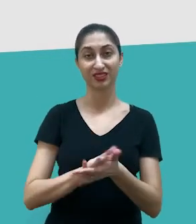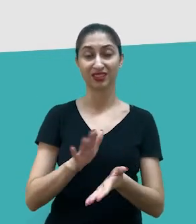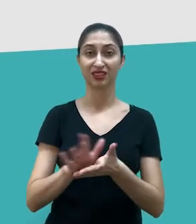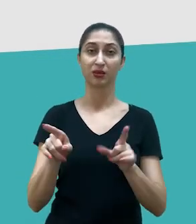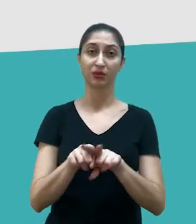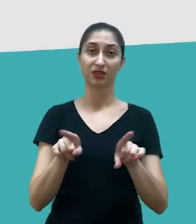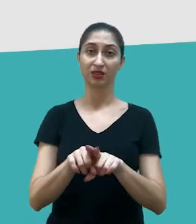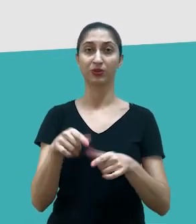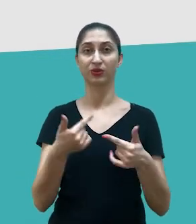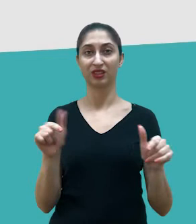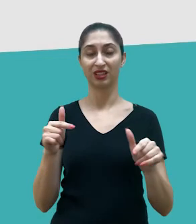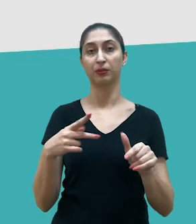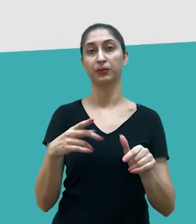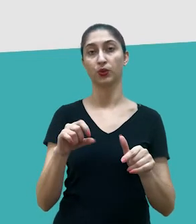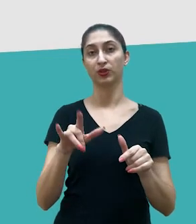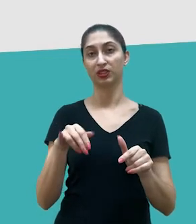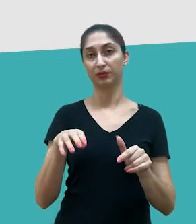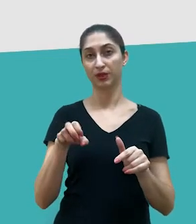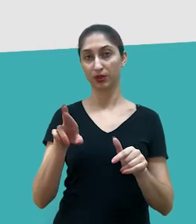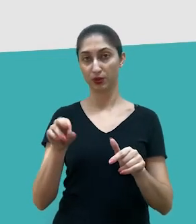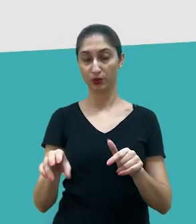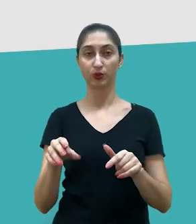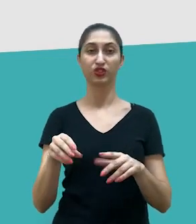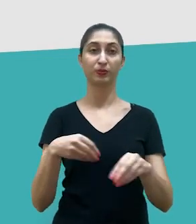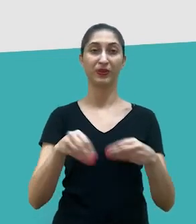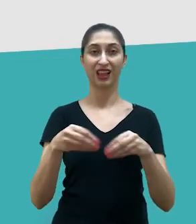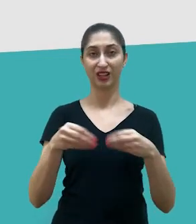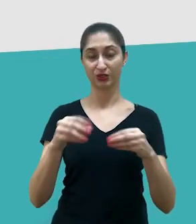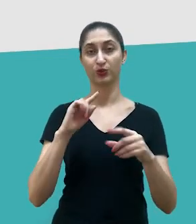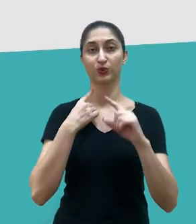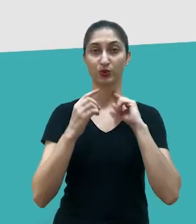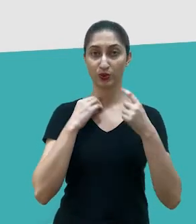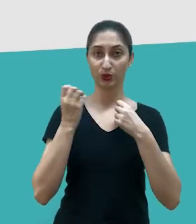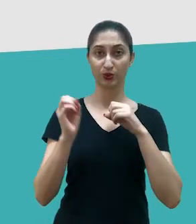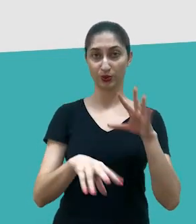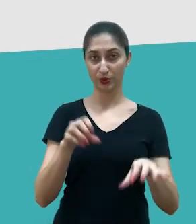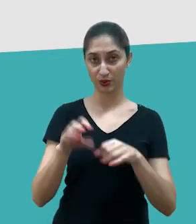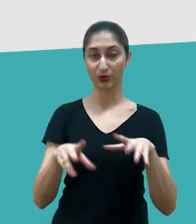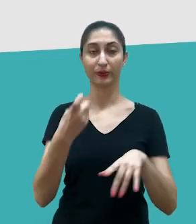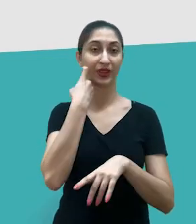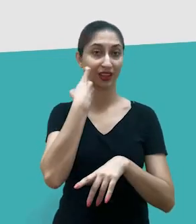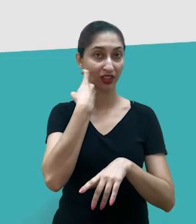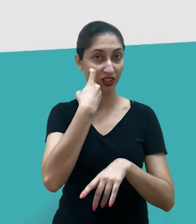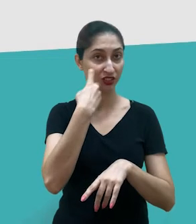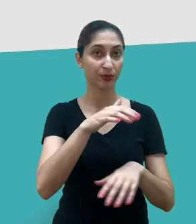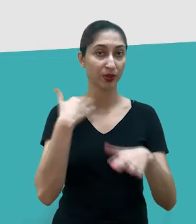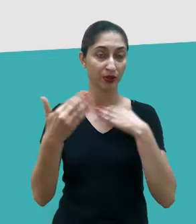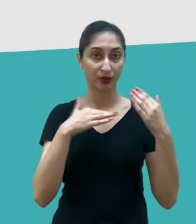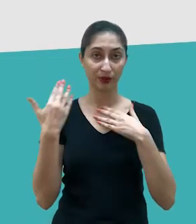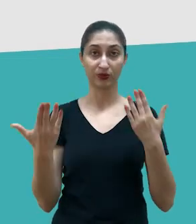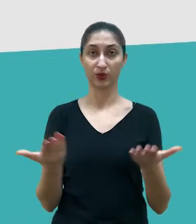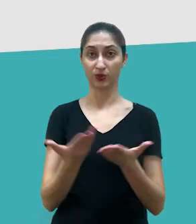plástico, que são da própria máquina, produzindo poluição nas nascentes e matando os peixes, né? Hoje a